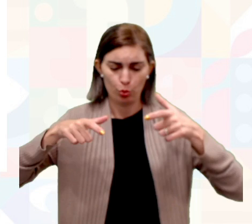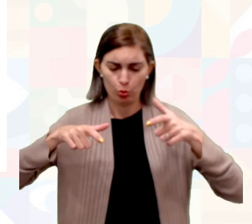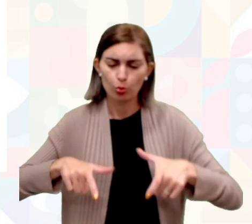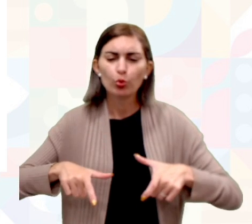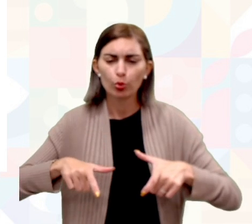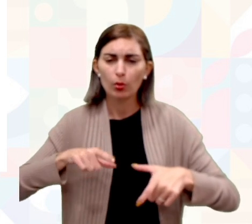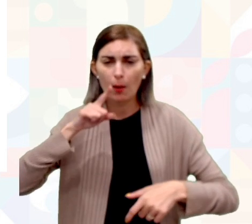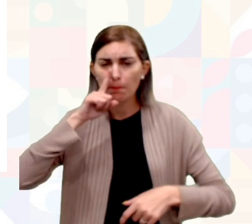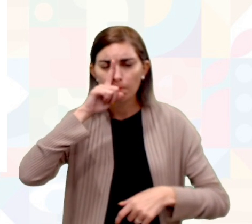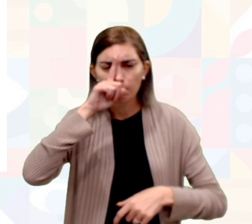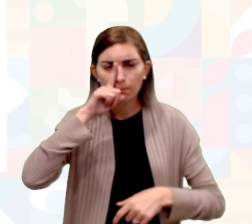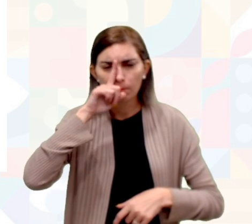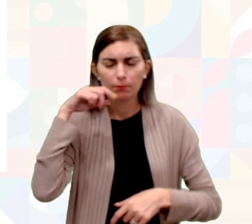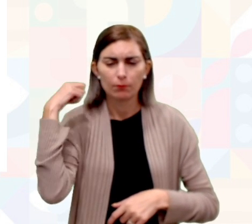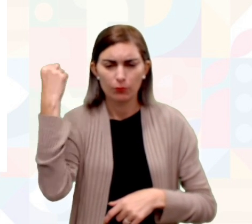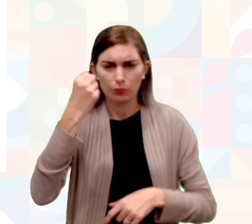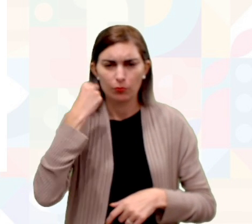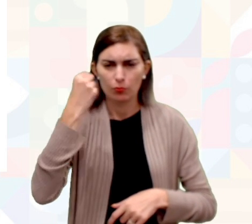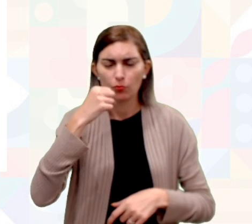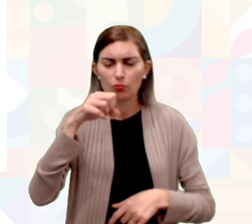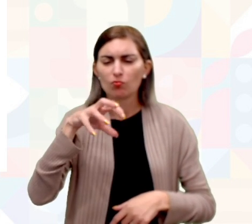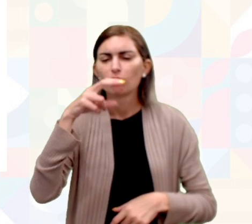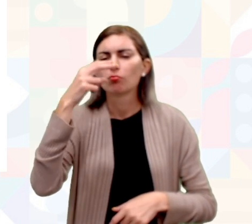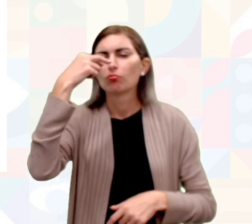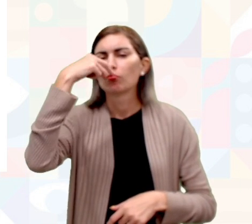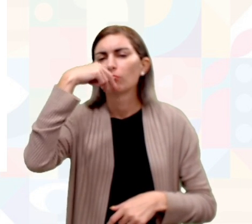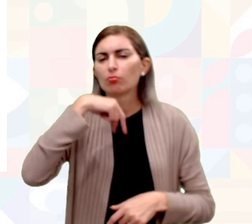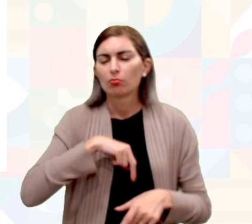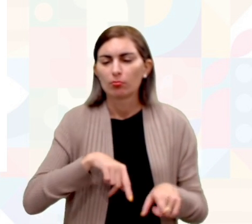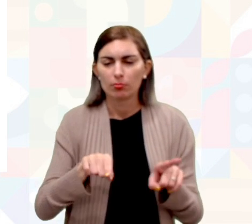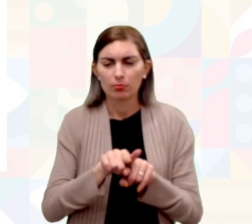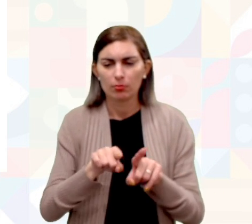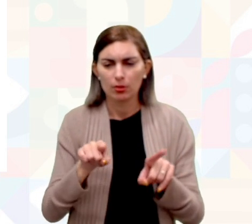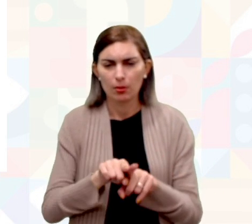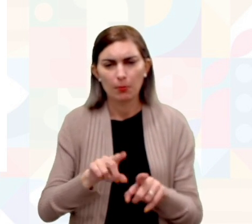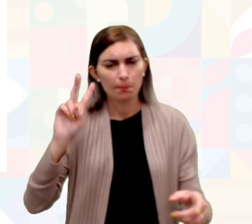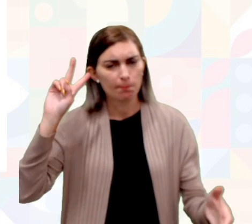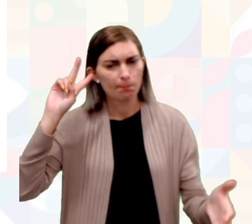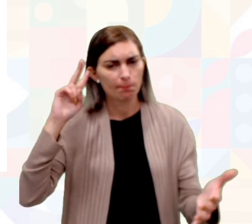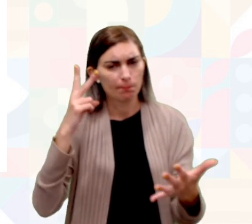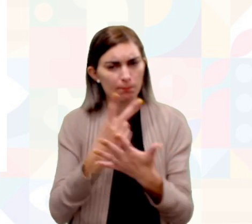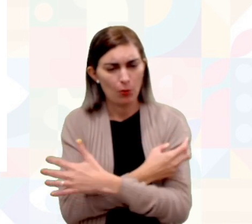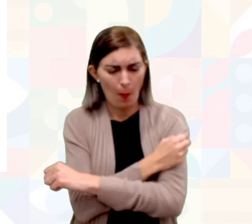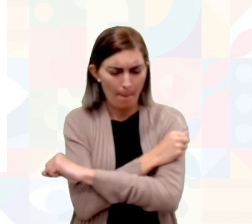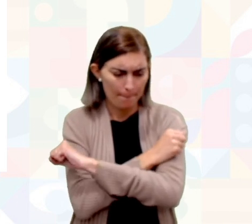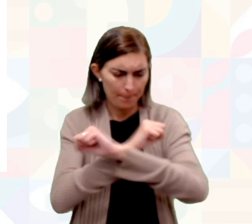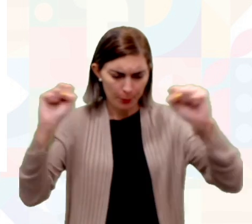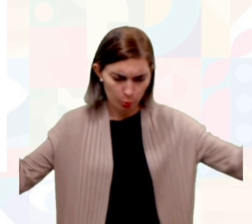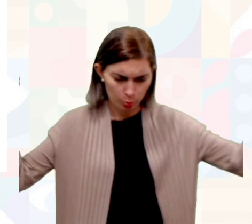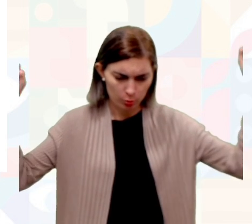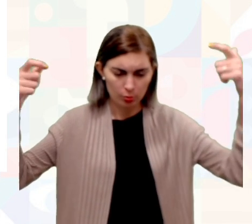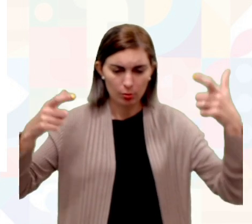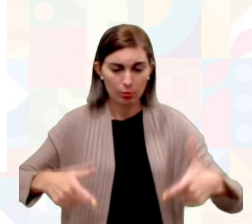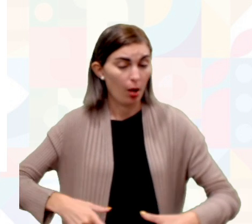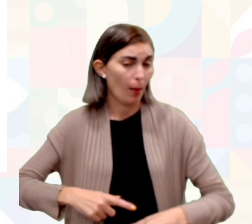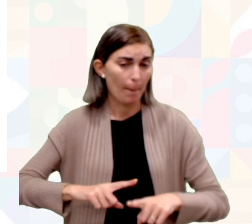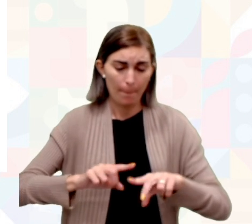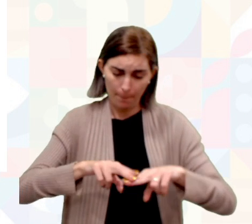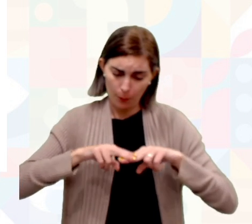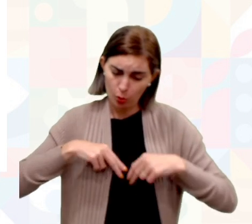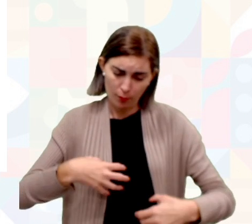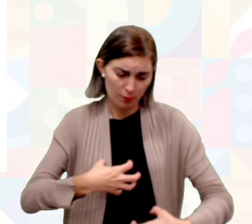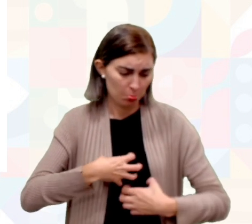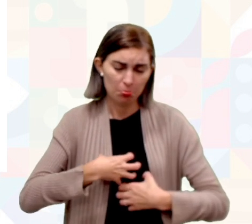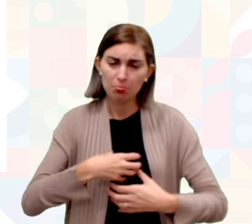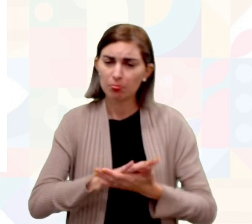correndo o risco, tá, de inalar e também o risco de acidente, né, de explosão do ambiente por não sentir o odor. O